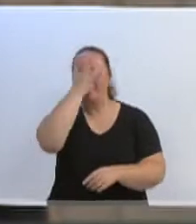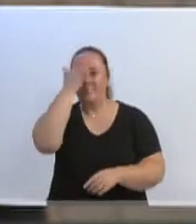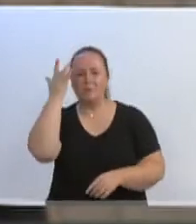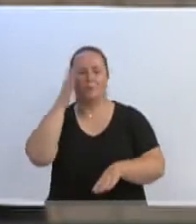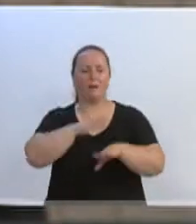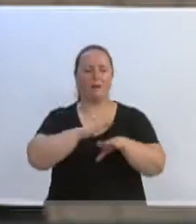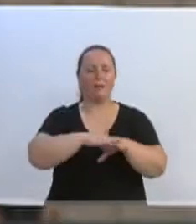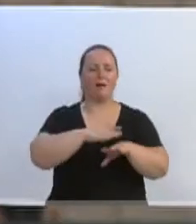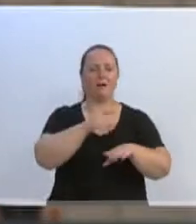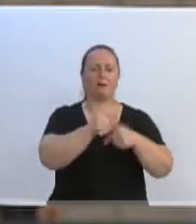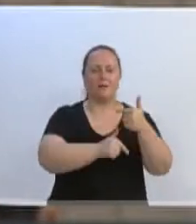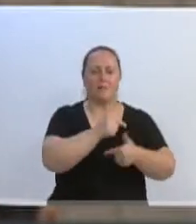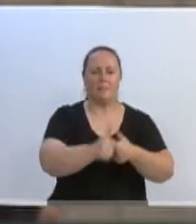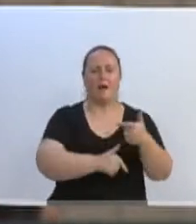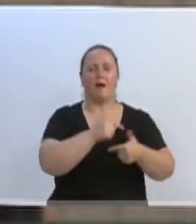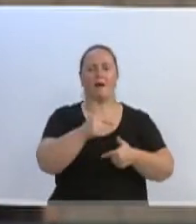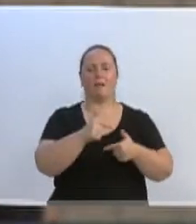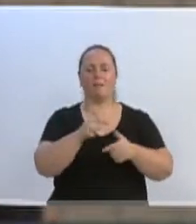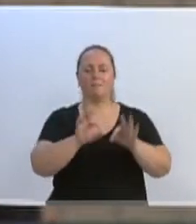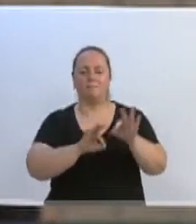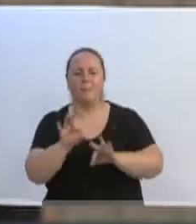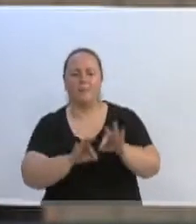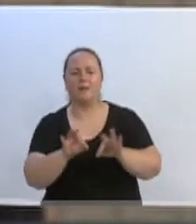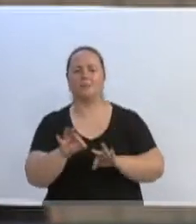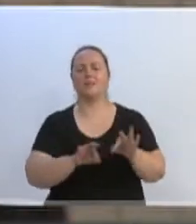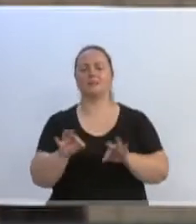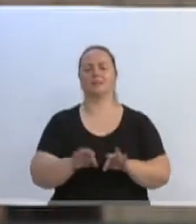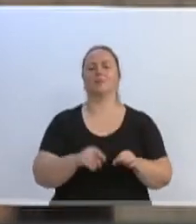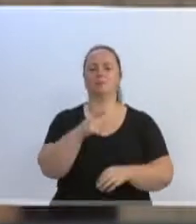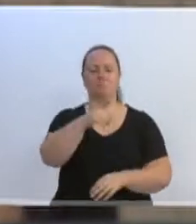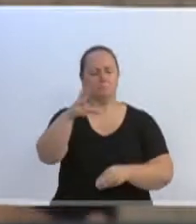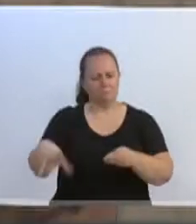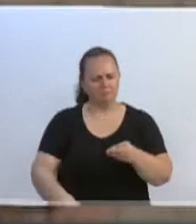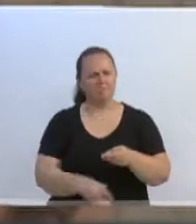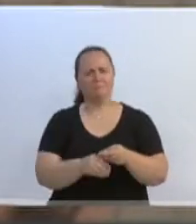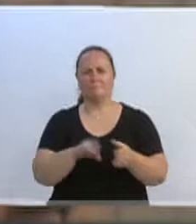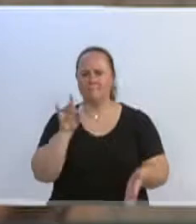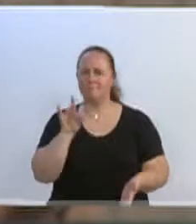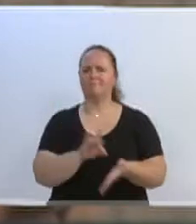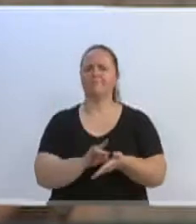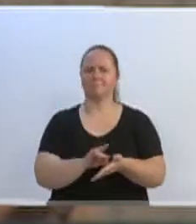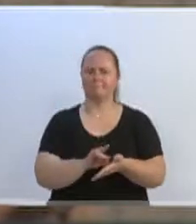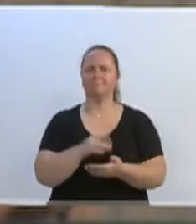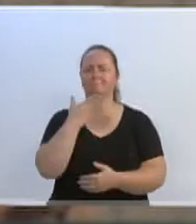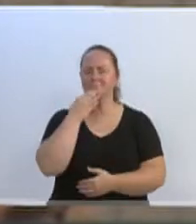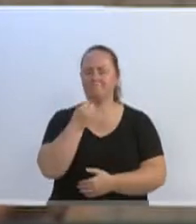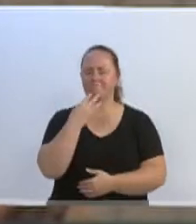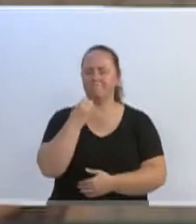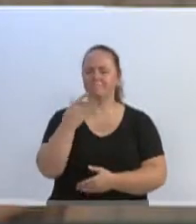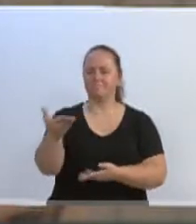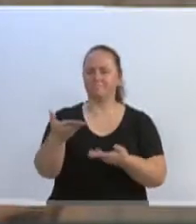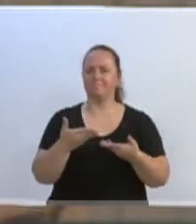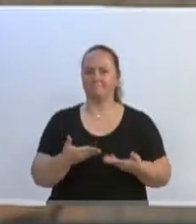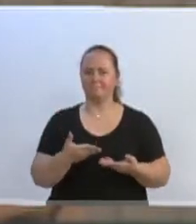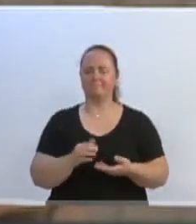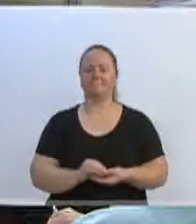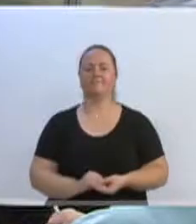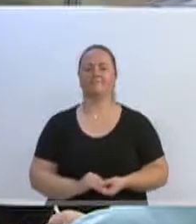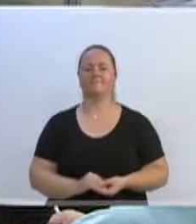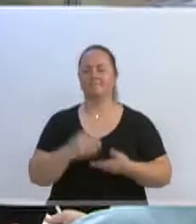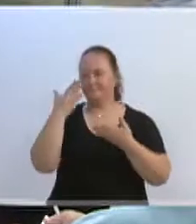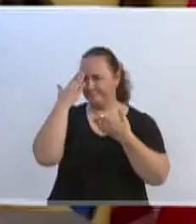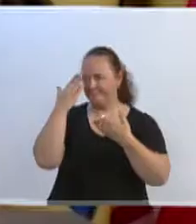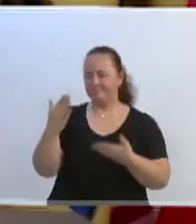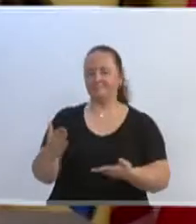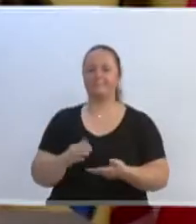municipal e do legislativo a vossa contribuição será muito boa muito bem vindo muito obrigado obrigado